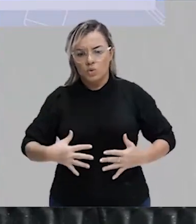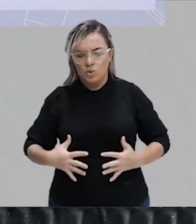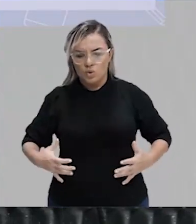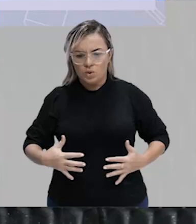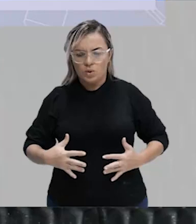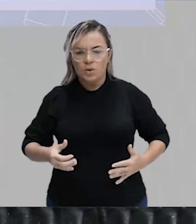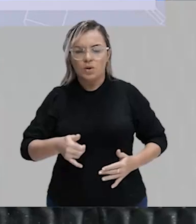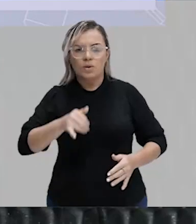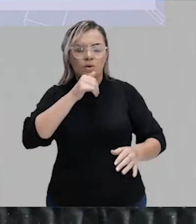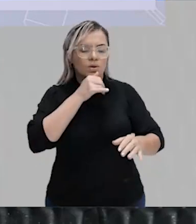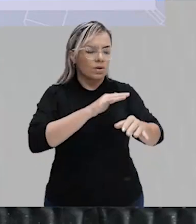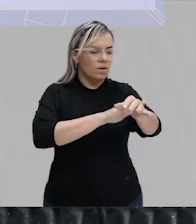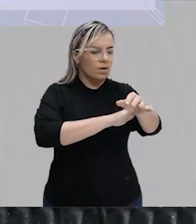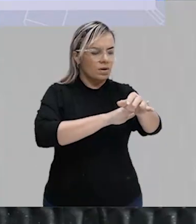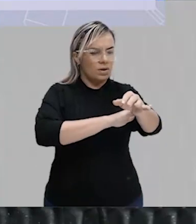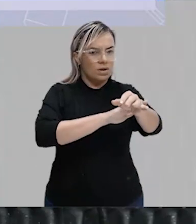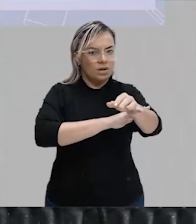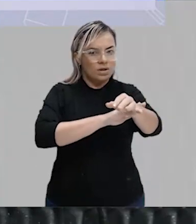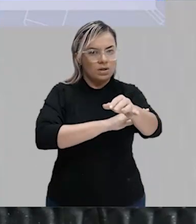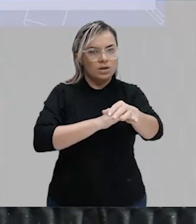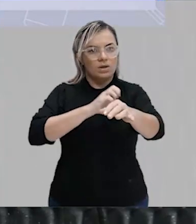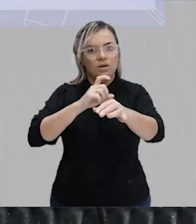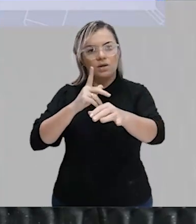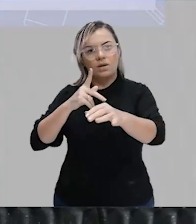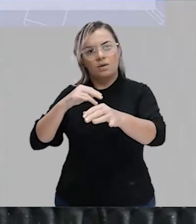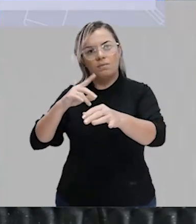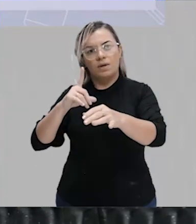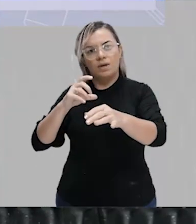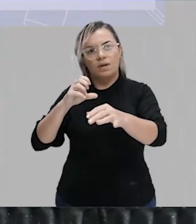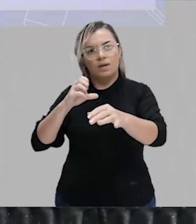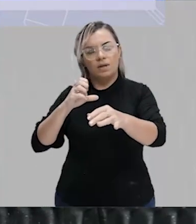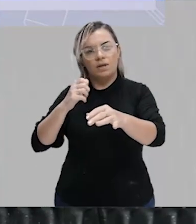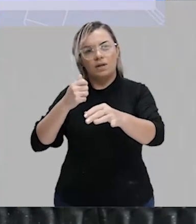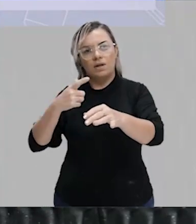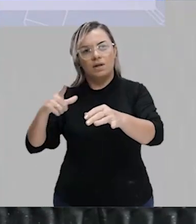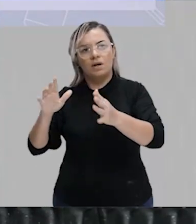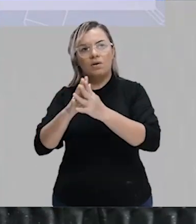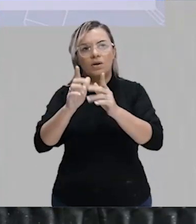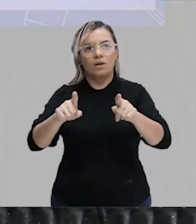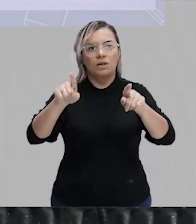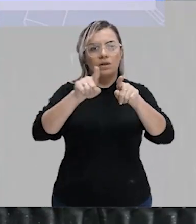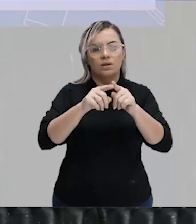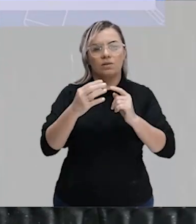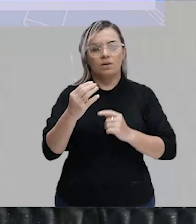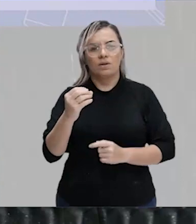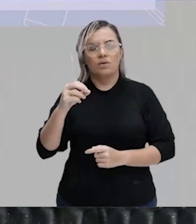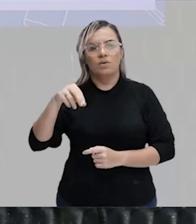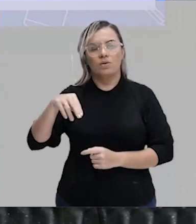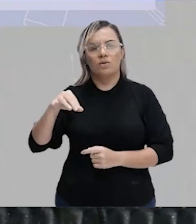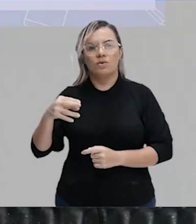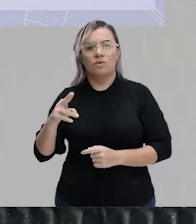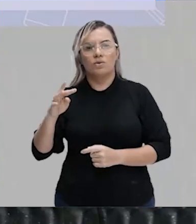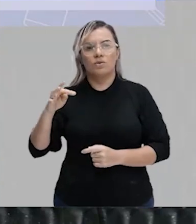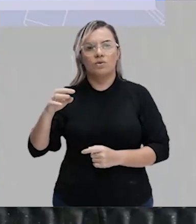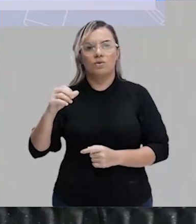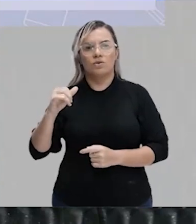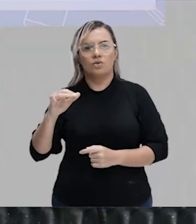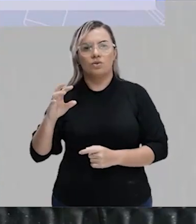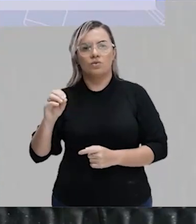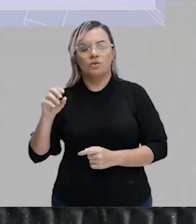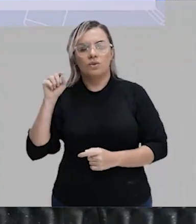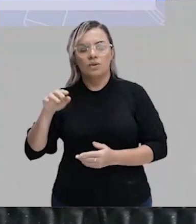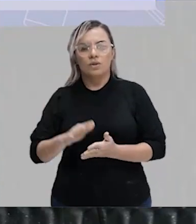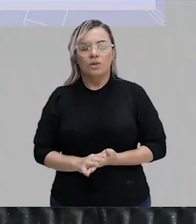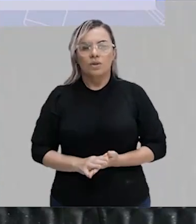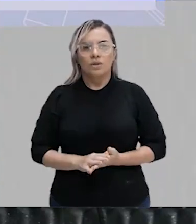tecido epitelial, tá? De tecido conjuntivo, ok? E ainda tem, lá,